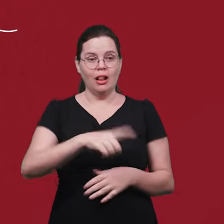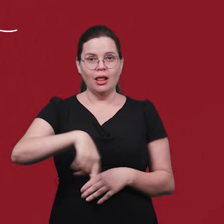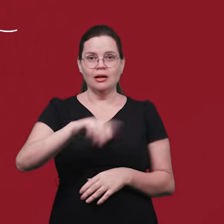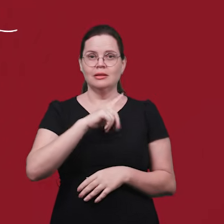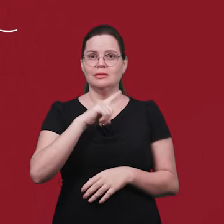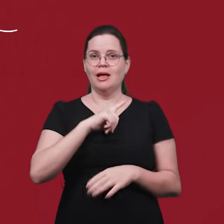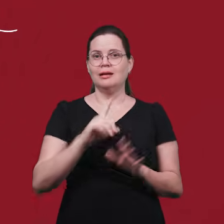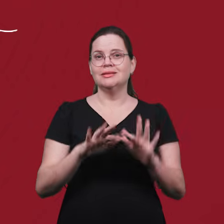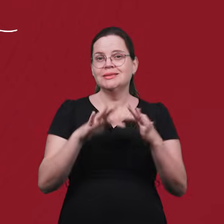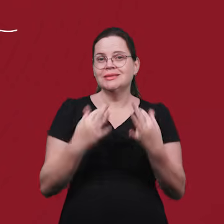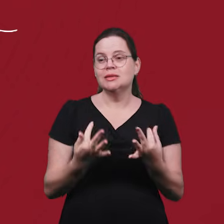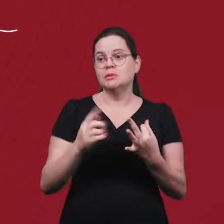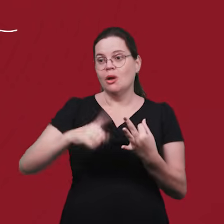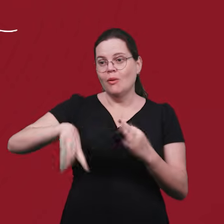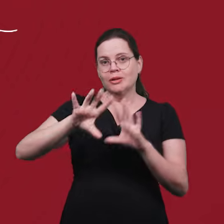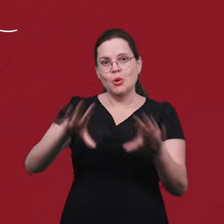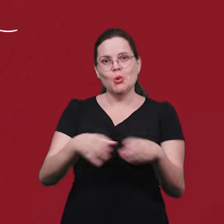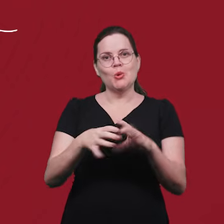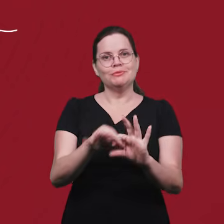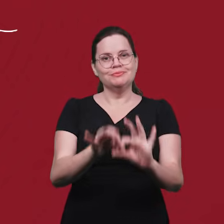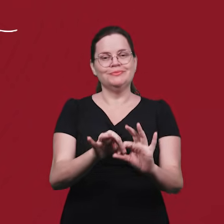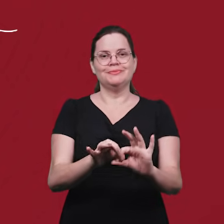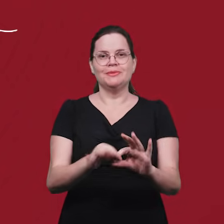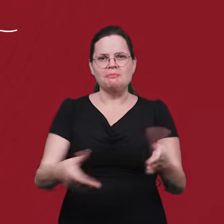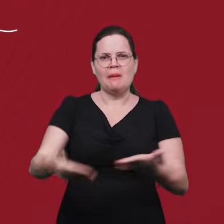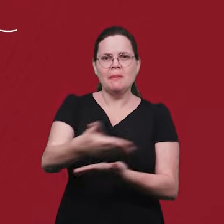existe, eles estão se juntando.